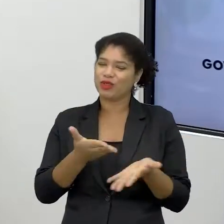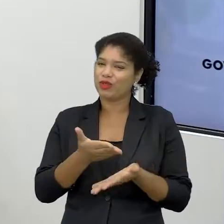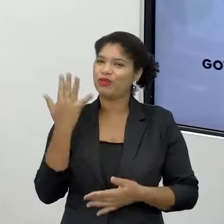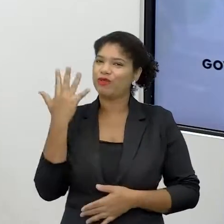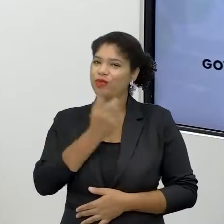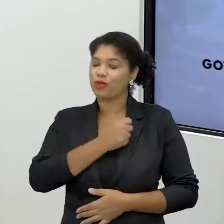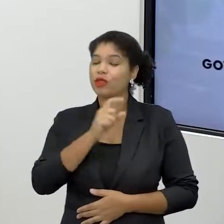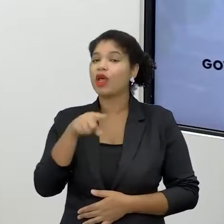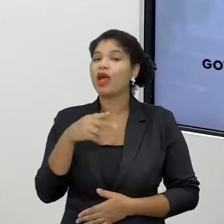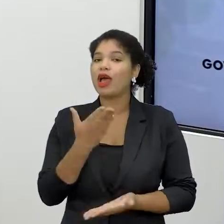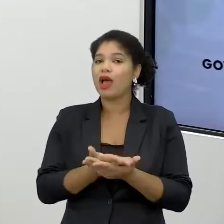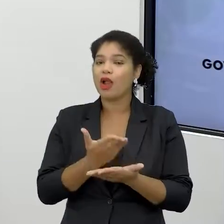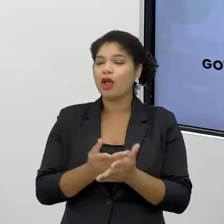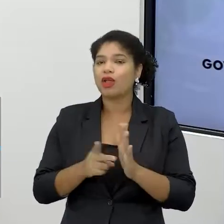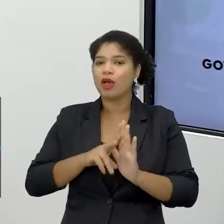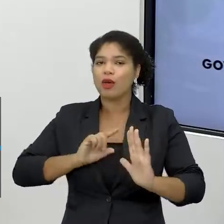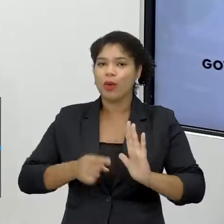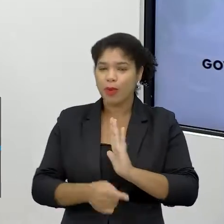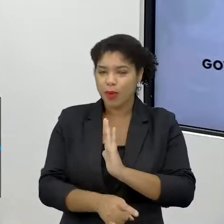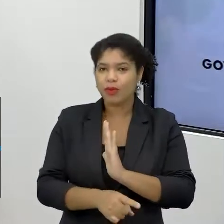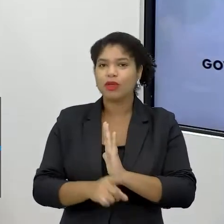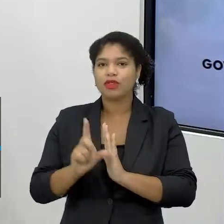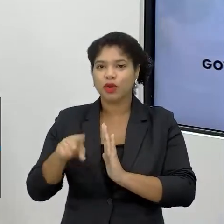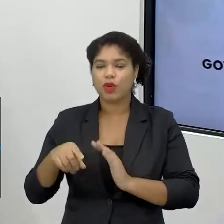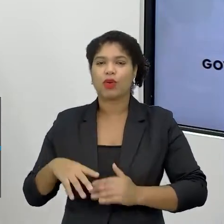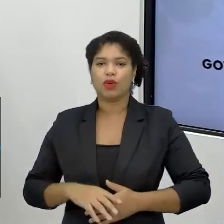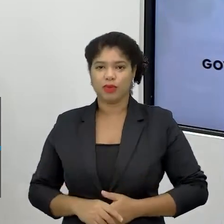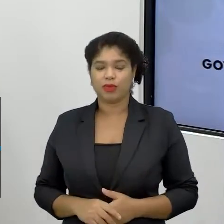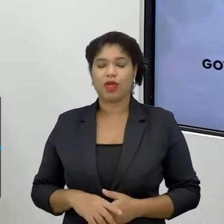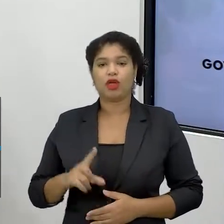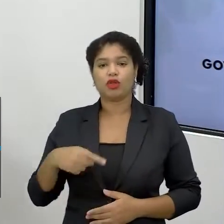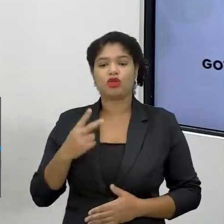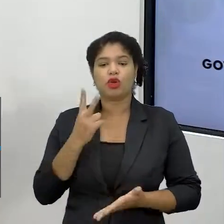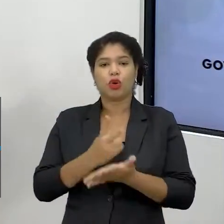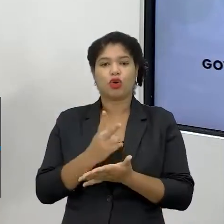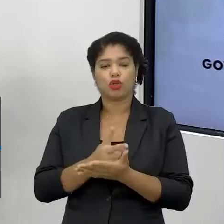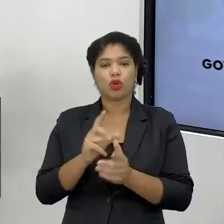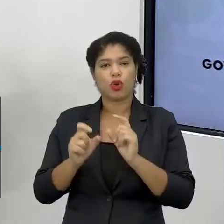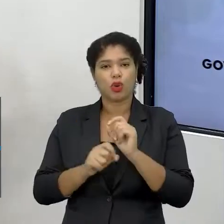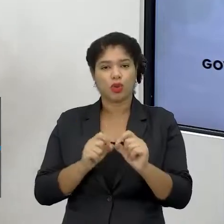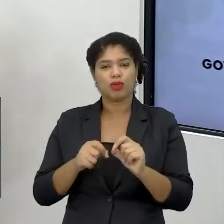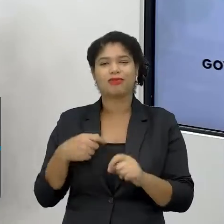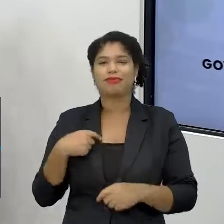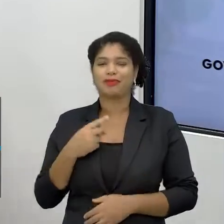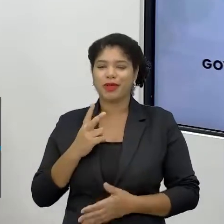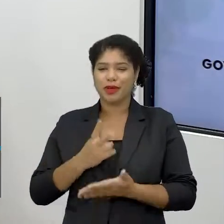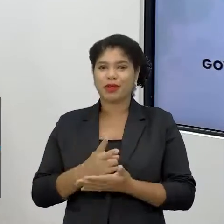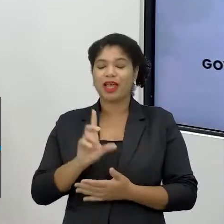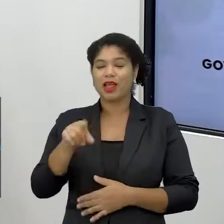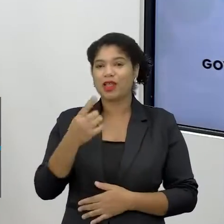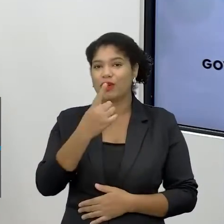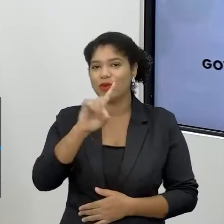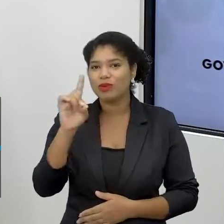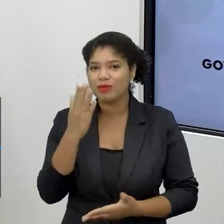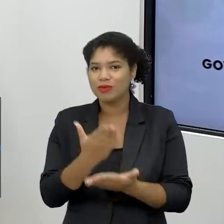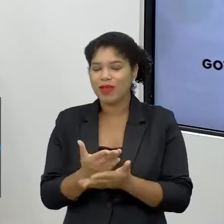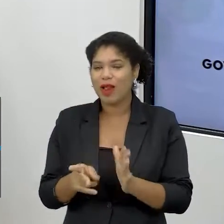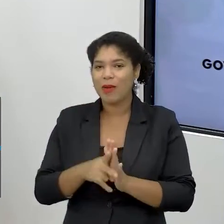estudantes, para mais uma aula do nosso aprofundamento, né? Continuando aí na nossa saga, estamos na nossa última aula